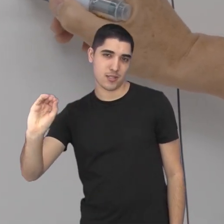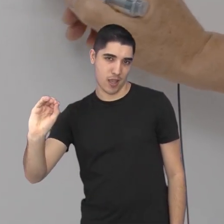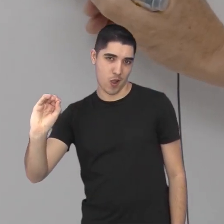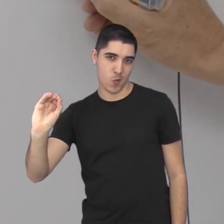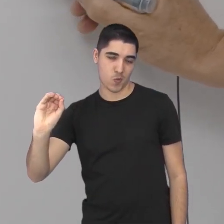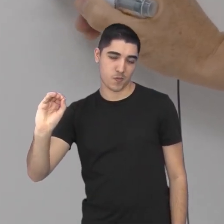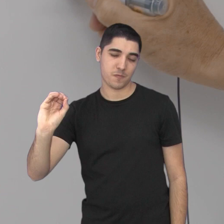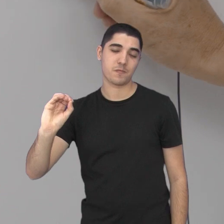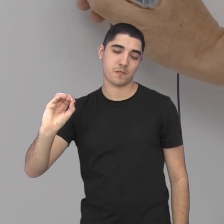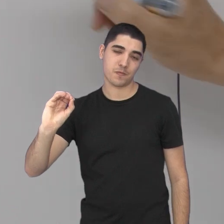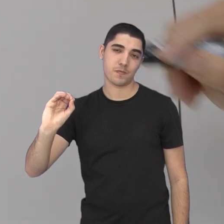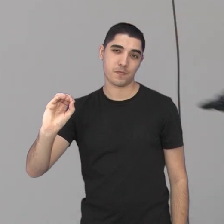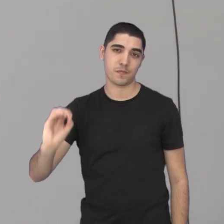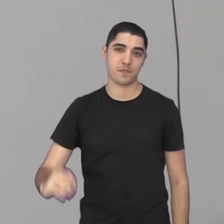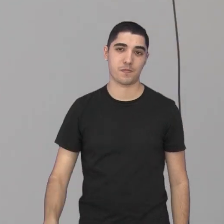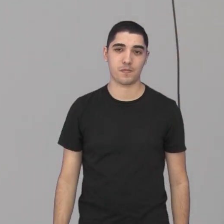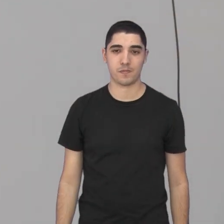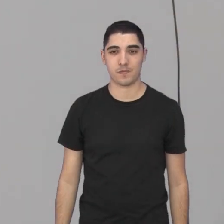Igual a 0.